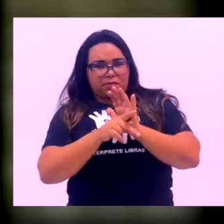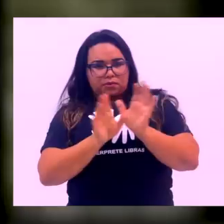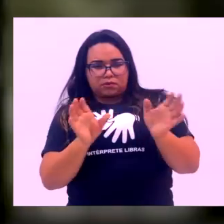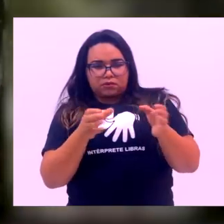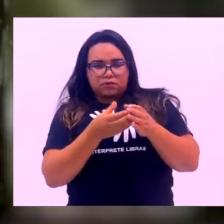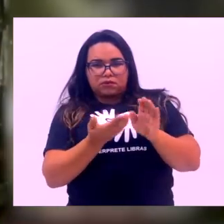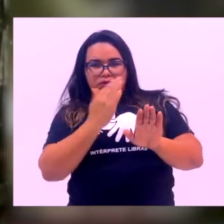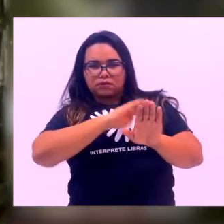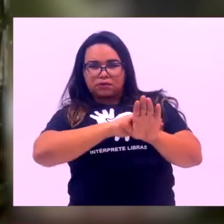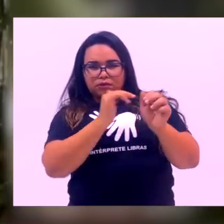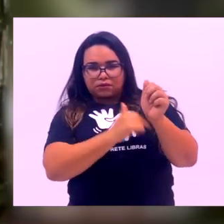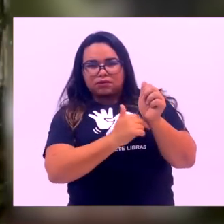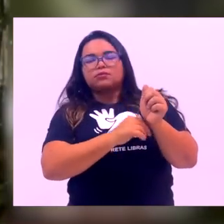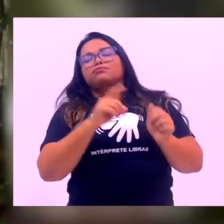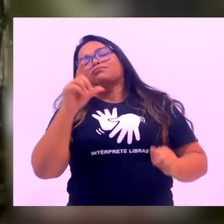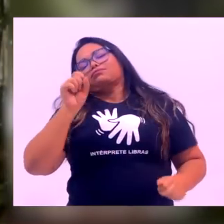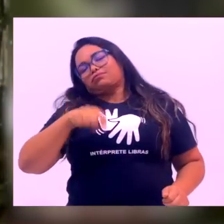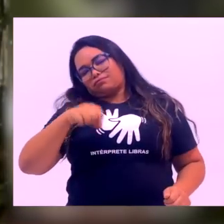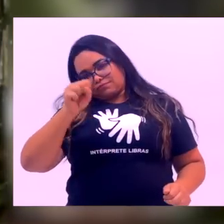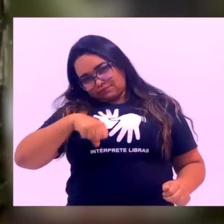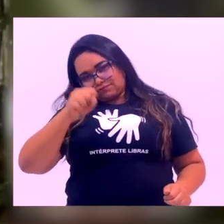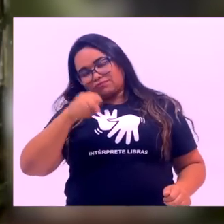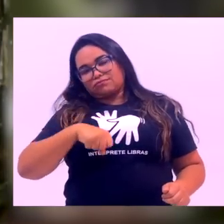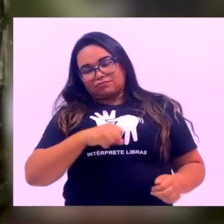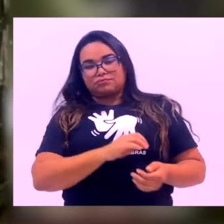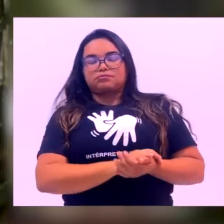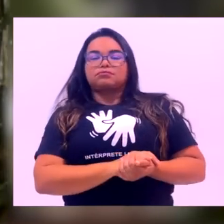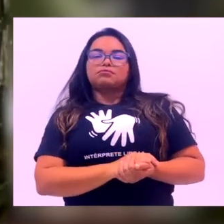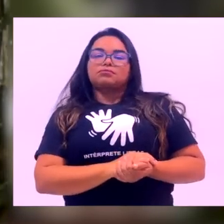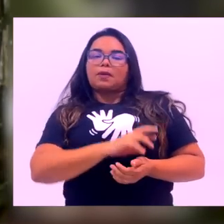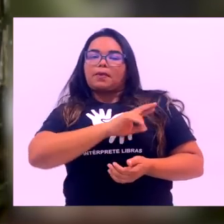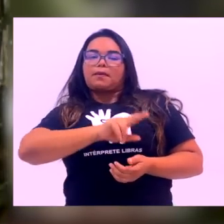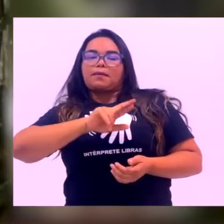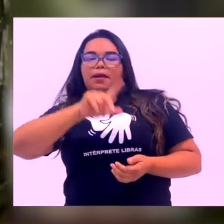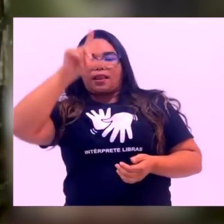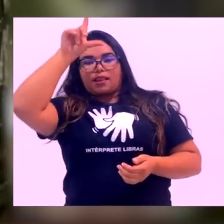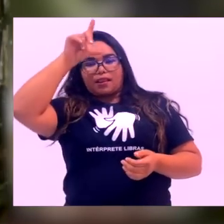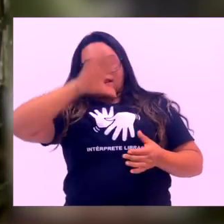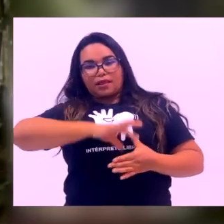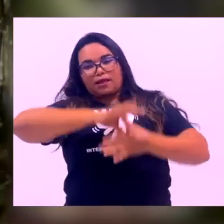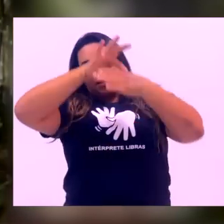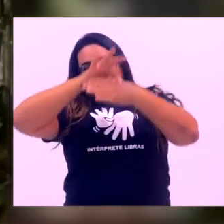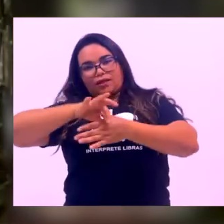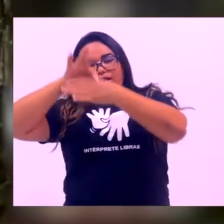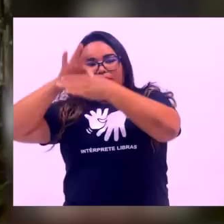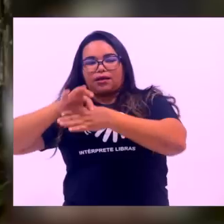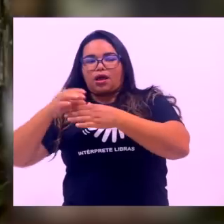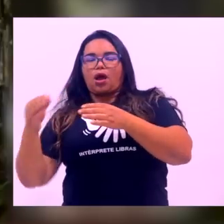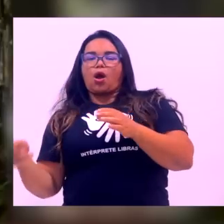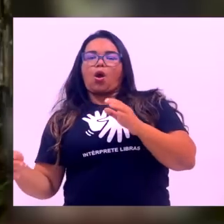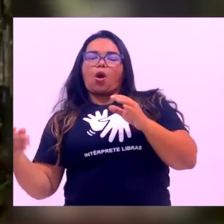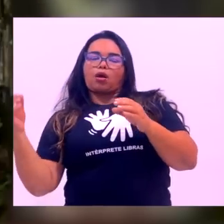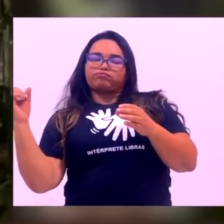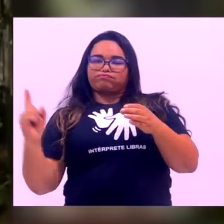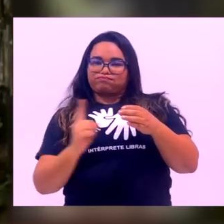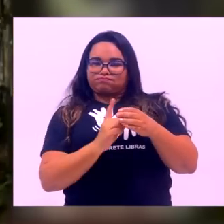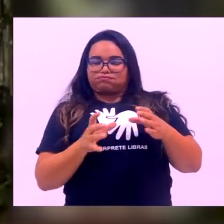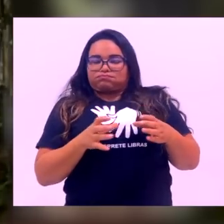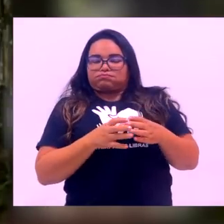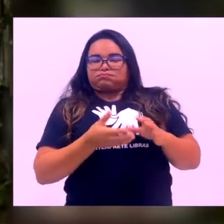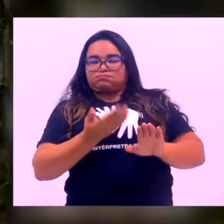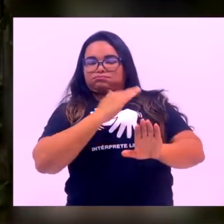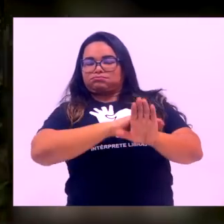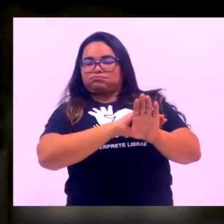de uma sociedade secreta? Sim ou não? Sim, ele era. Bem, talvez agora os jovens aqui